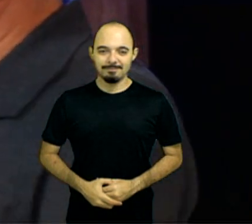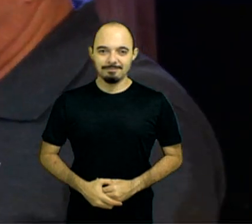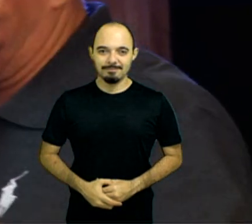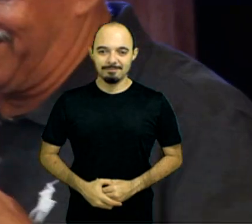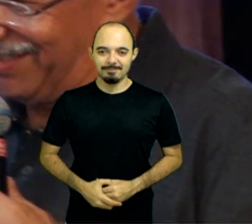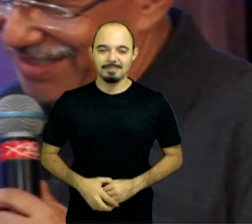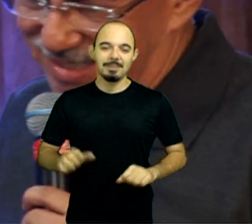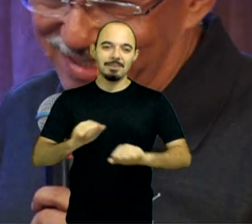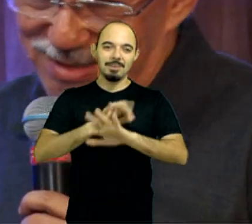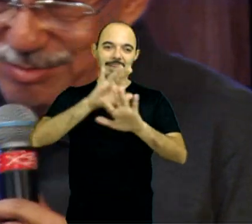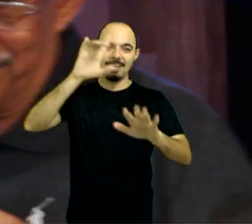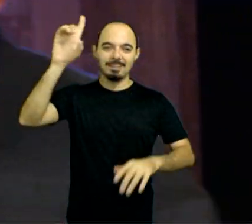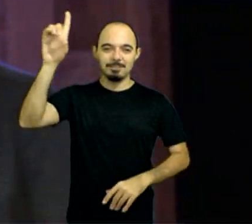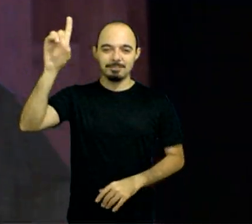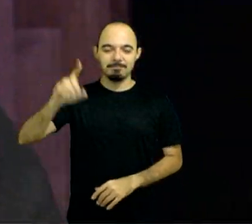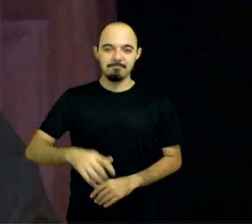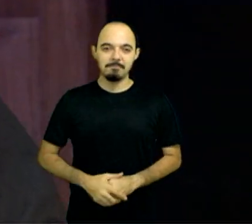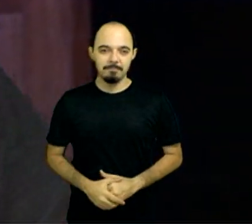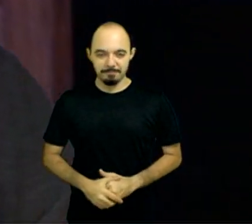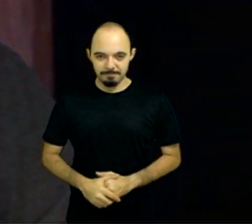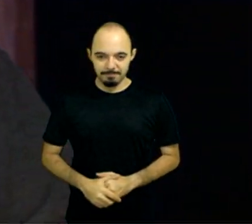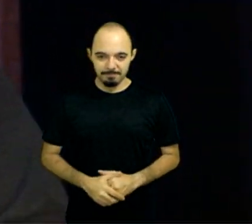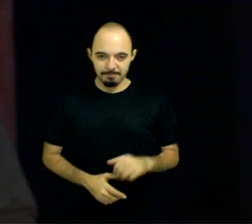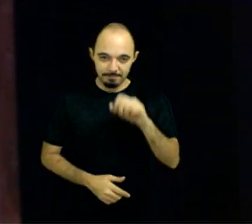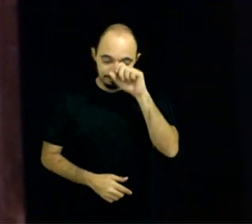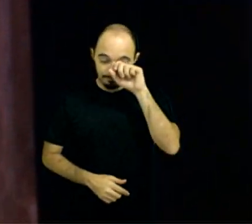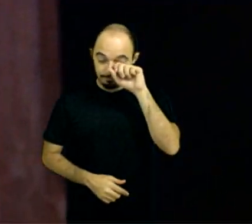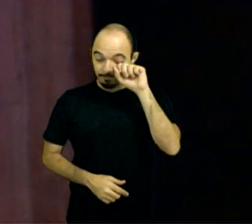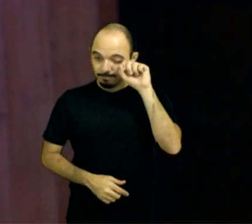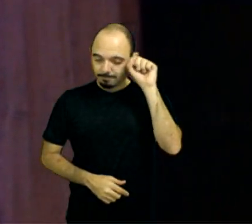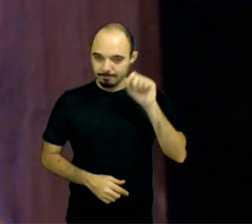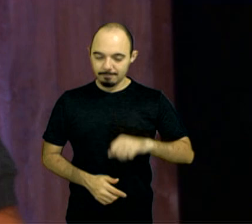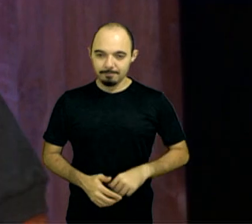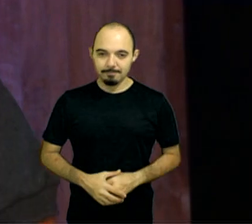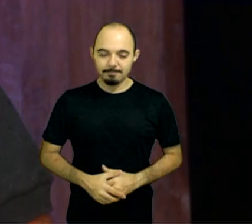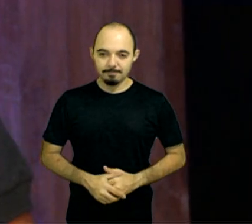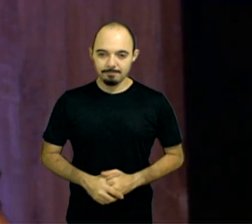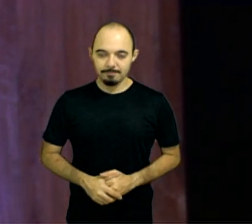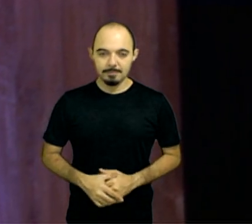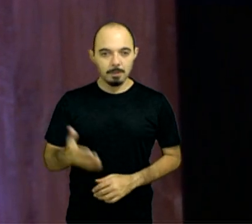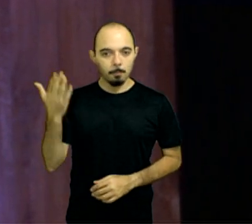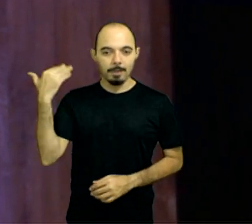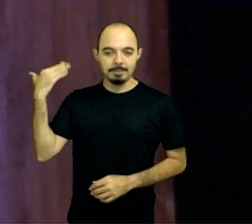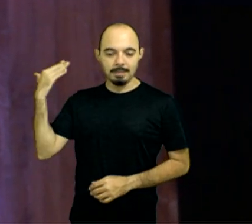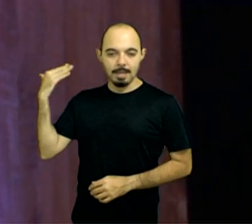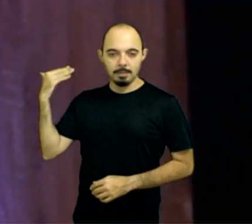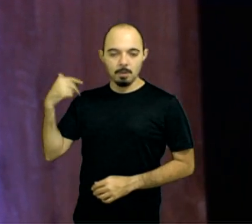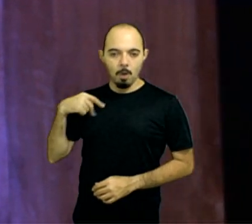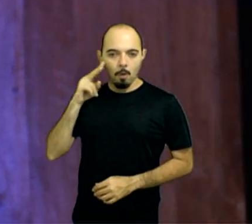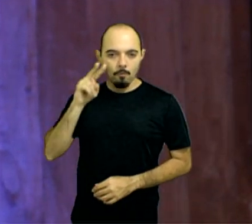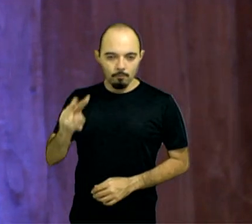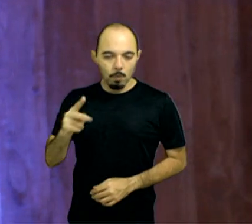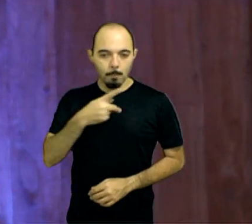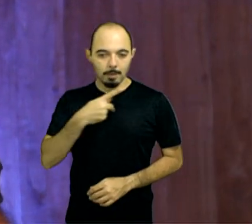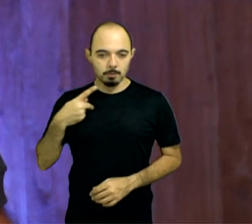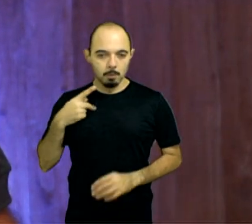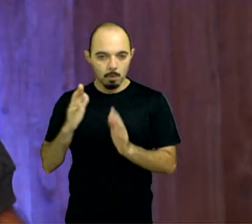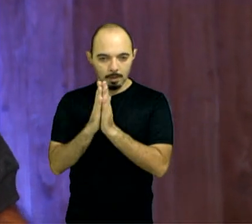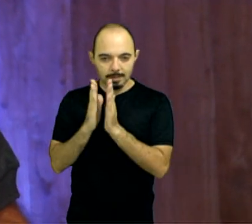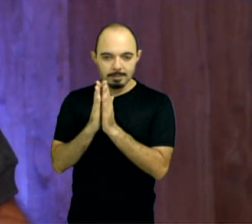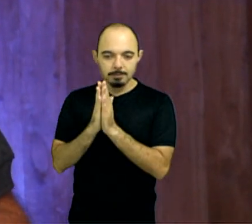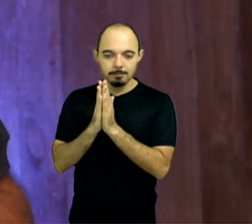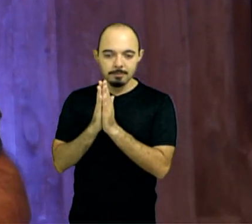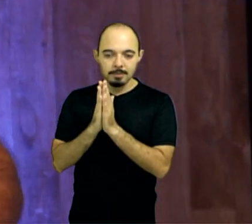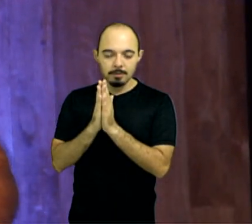Glória a Deus. Uma vez eu vi um pastor orando, ele dizendo: Deus, gasta a minha vida, aproveita enquanto eu tenho